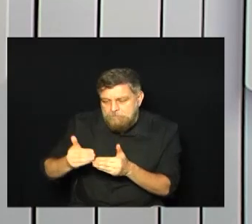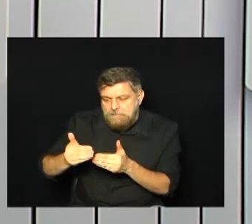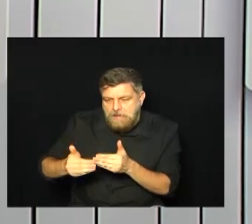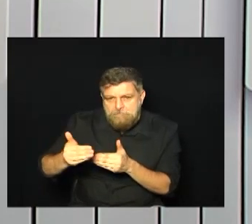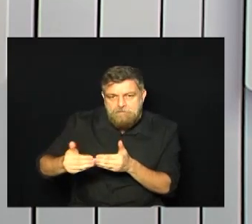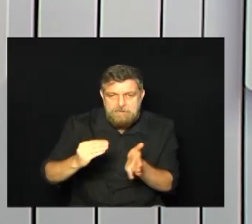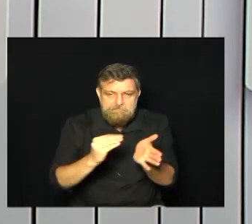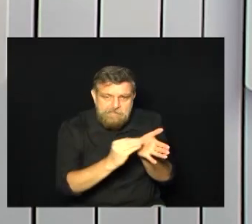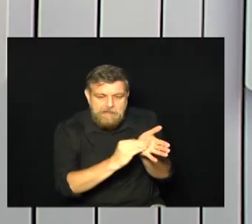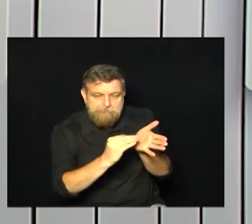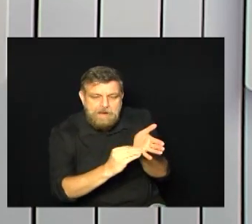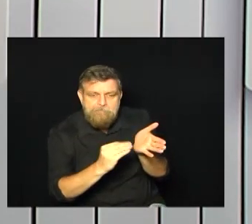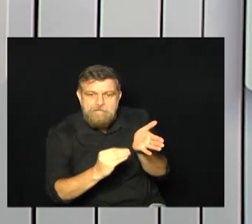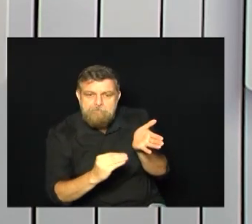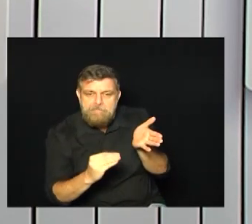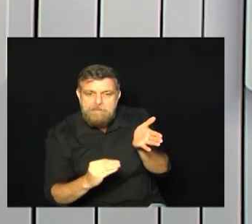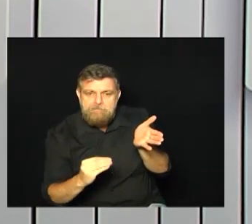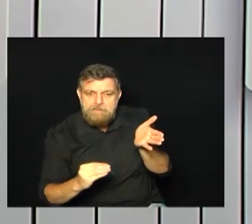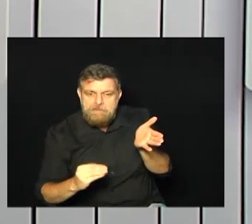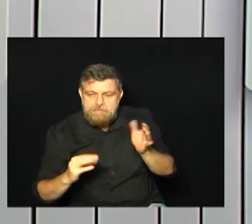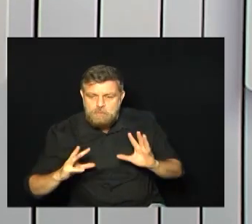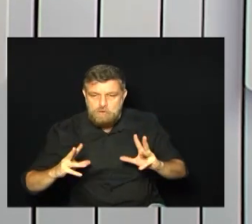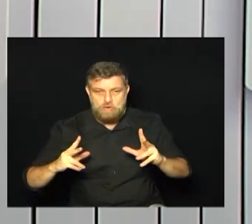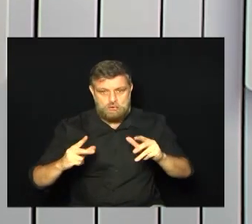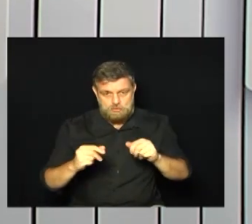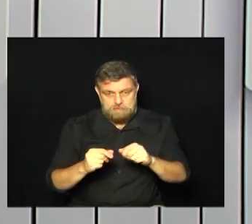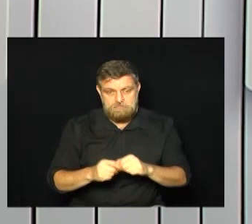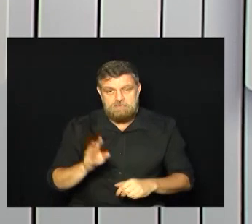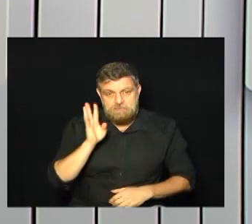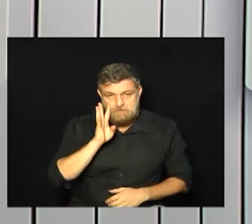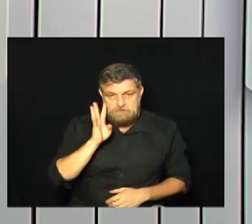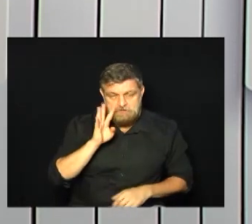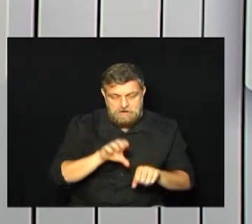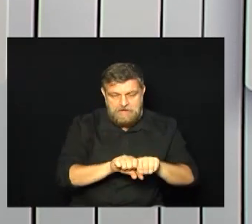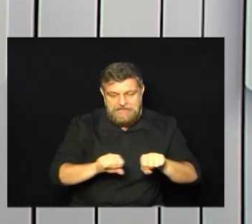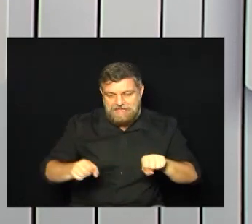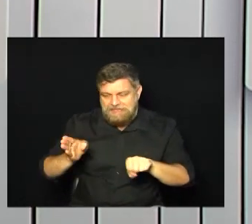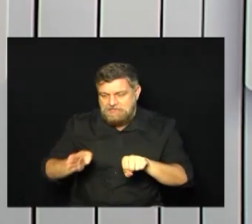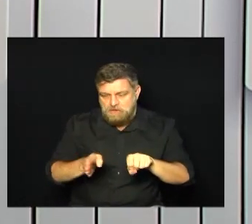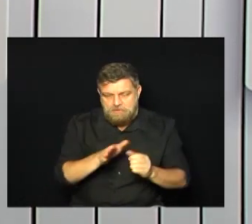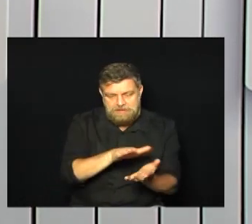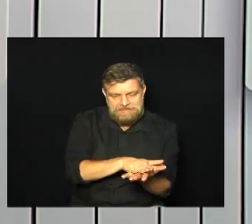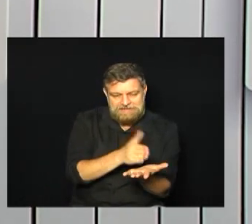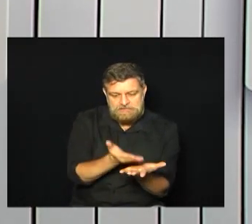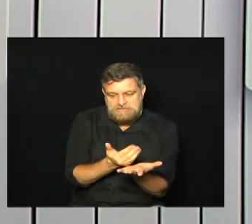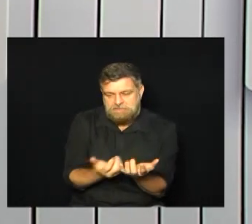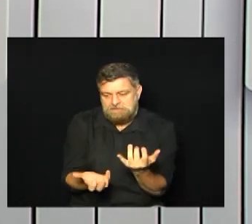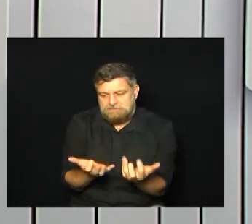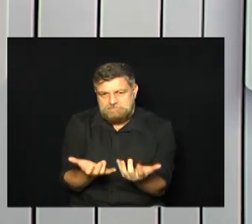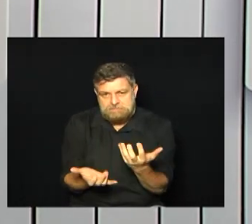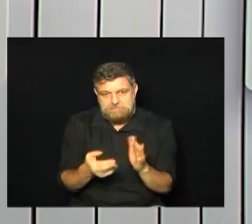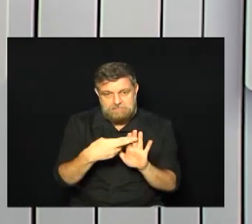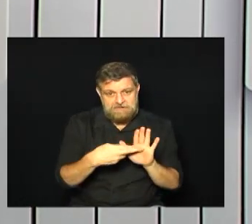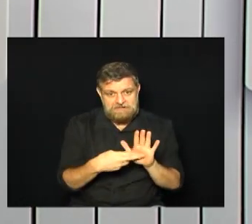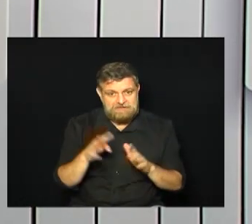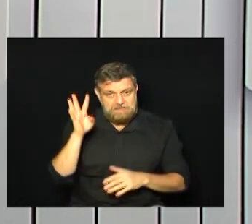todos os ingredientes que vai nessa receita. Então, muito bacana. Nhoque na chapa foi a receita do Cozinha Fácil